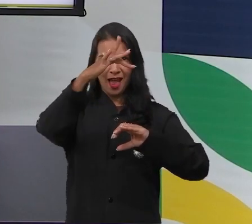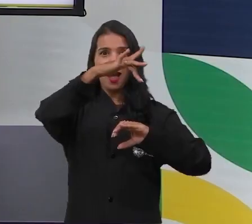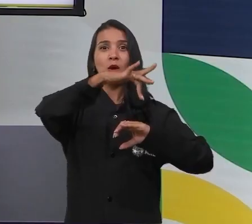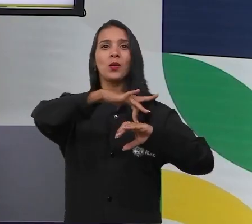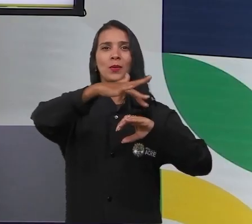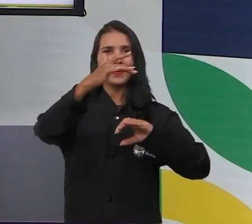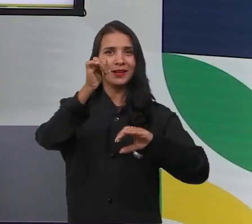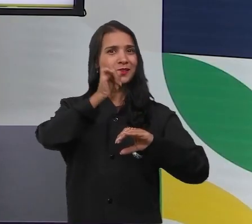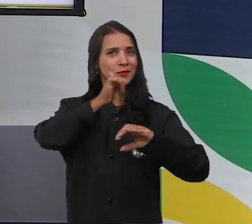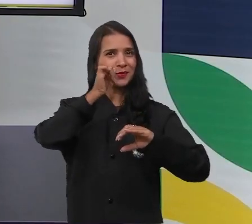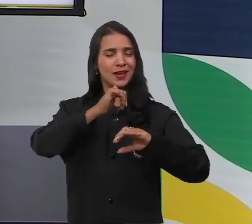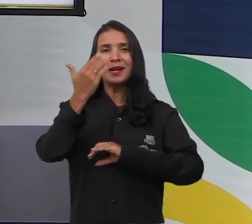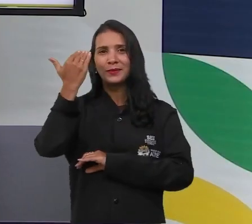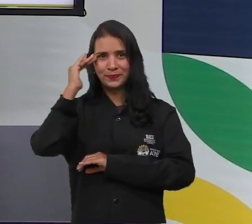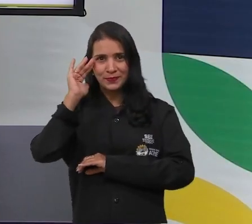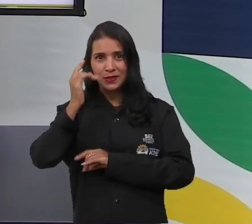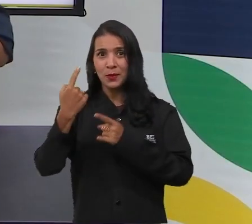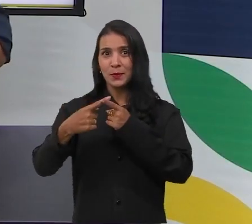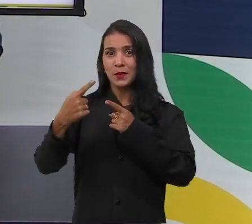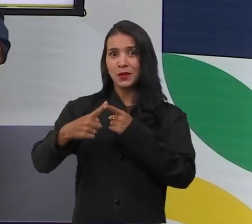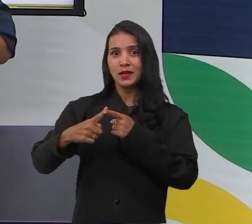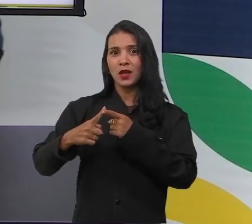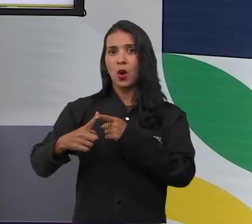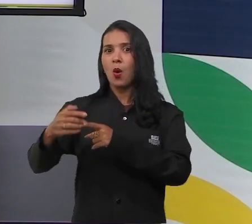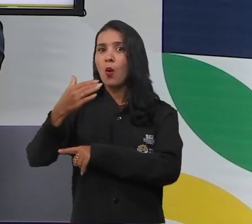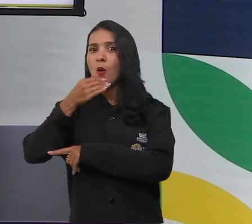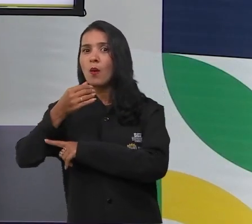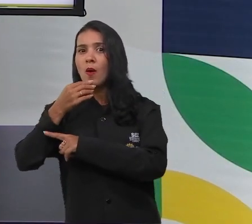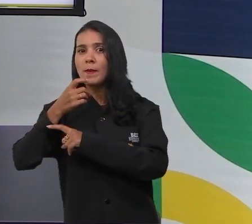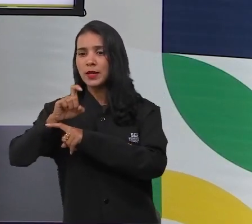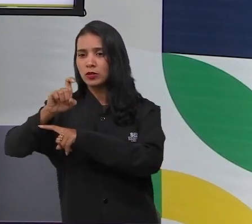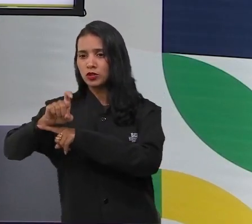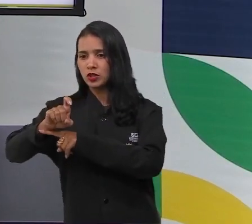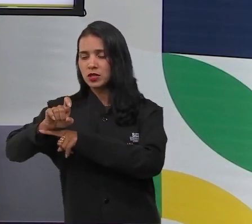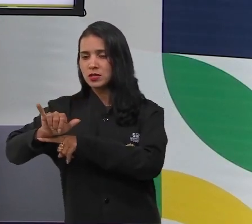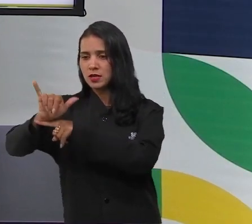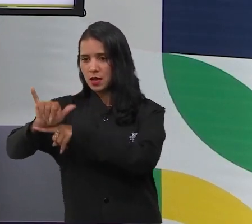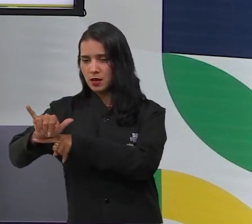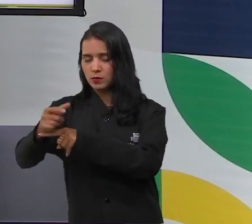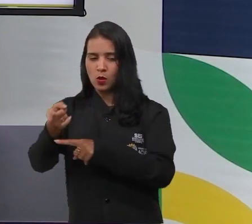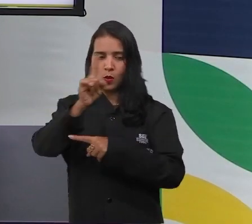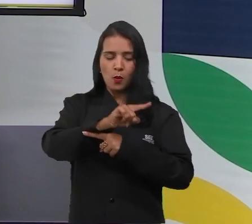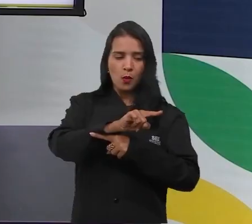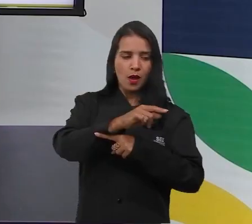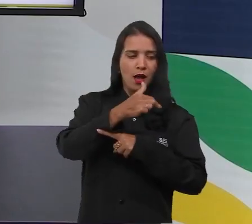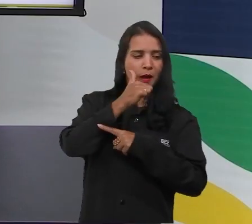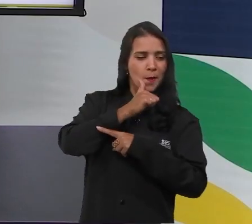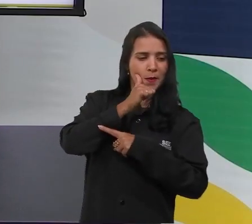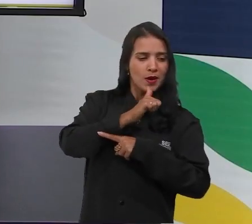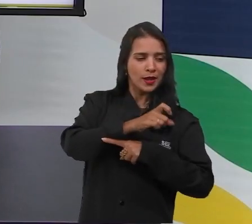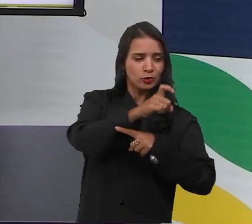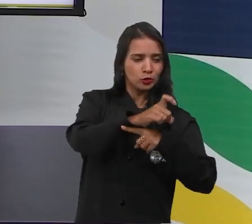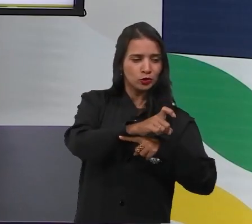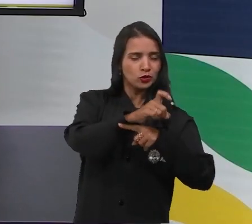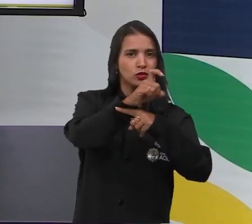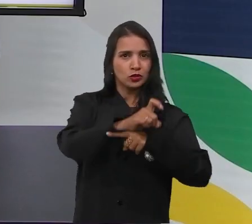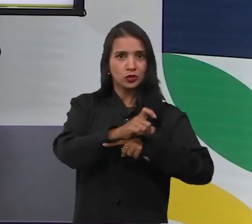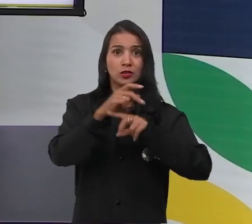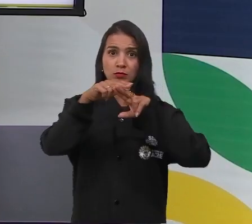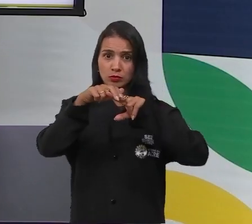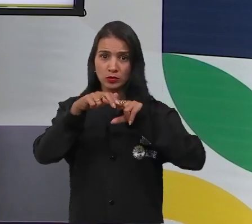só tem um X e um Y, eu não tenho de onde tirar o outro X. Então, a criança